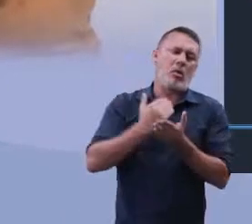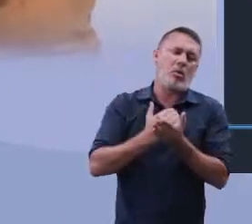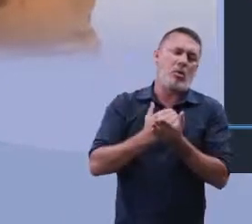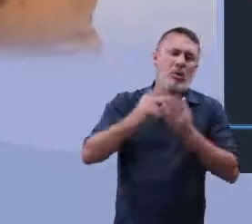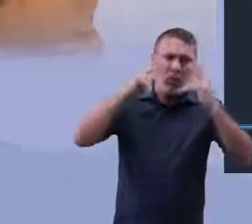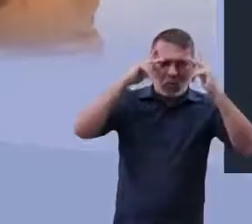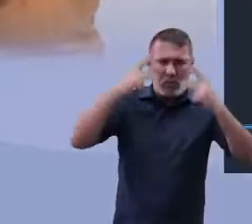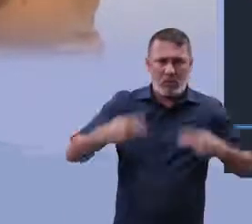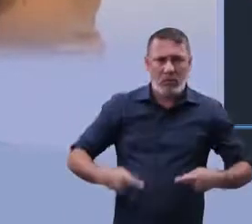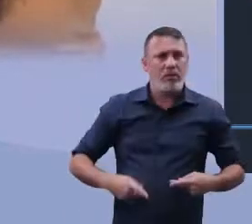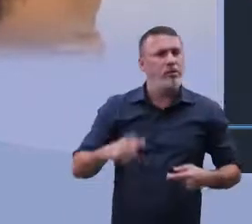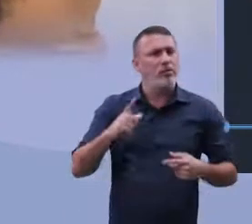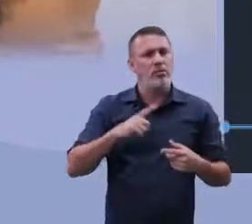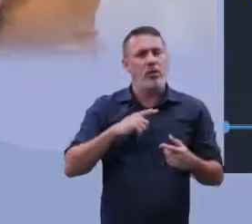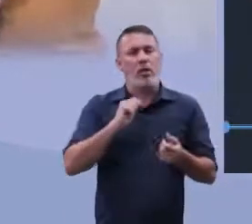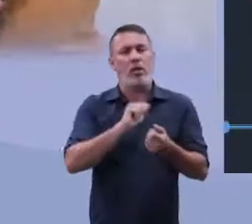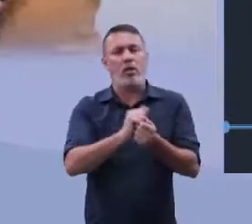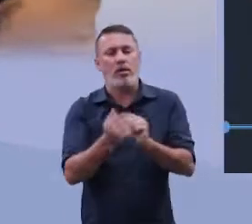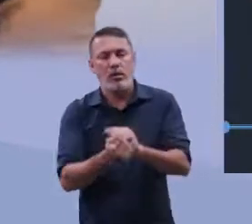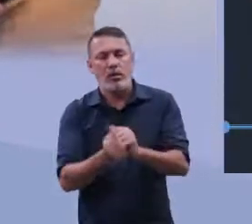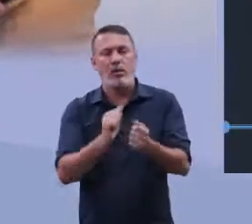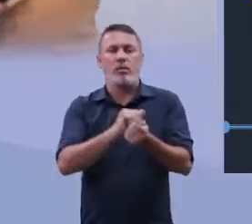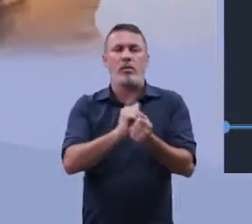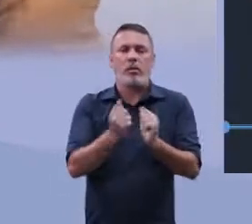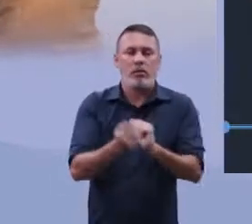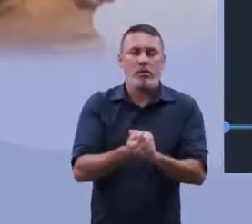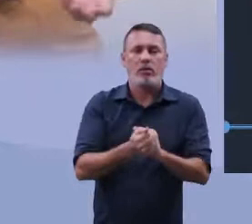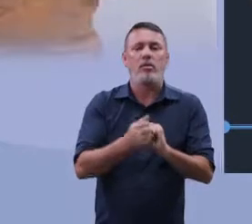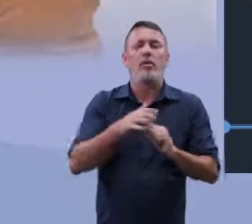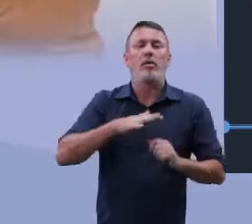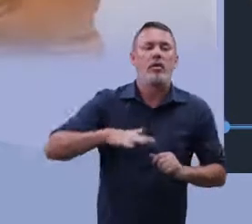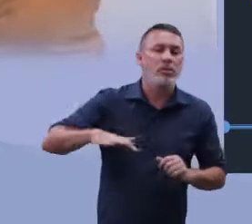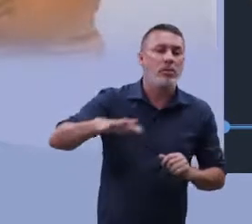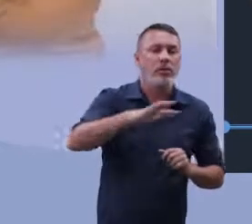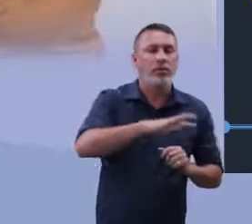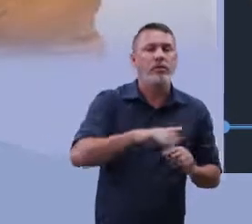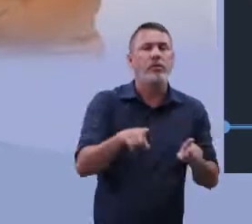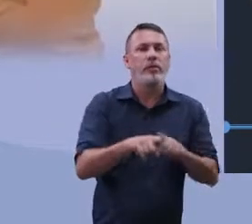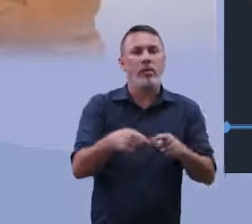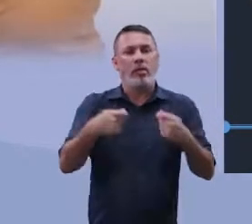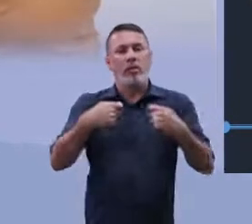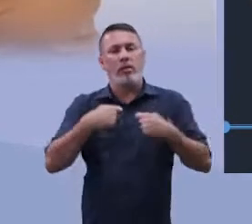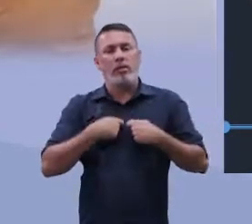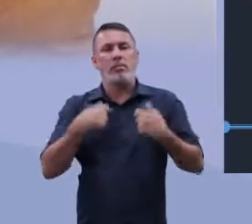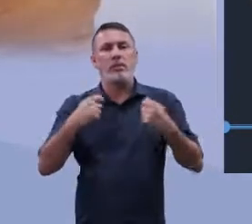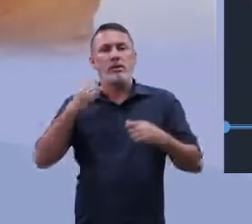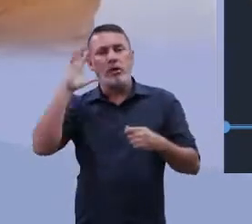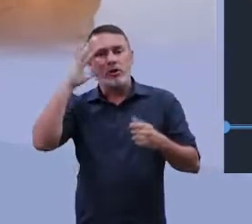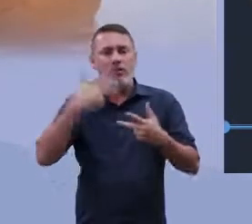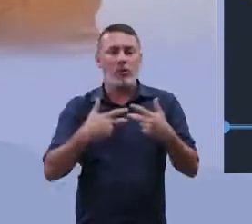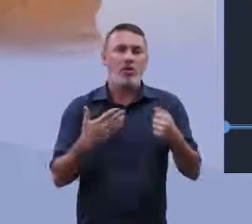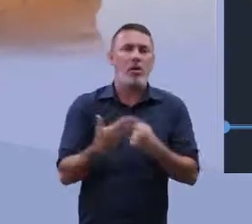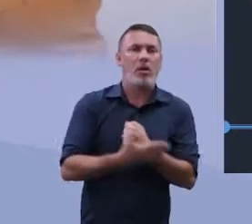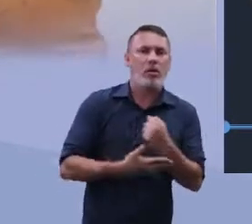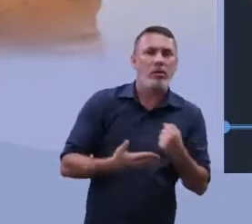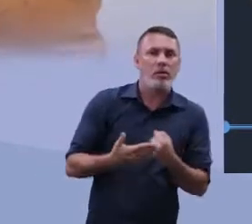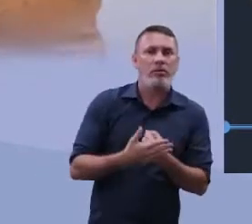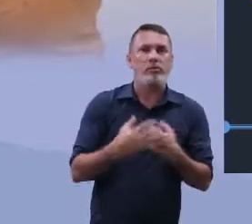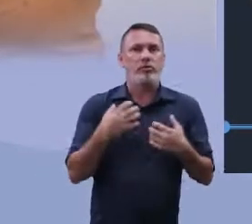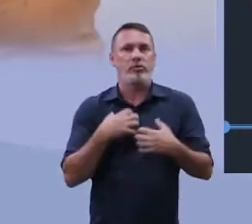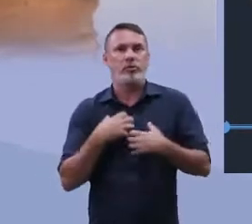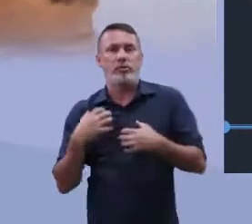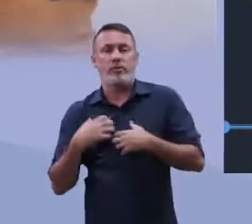humano, né, ele teve que se adaptar ao ambiente, a qual teve que satisfazer as suas necessidades ali, né,